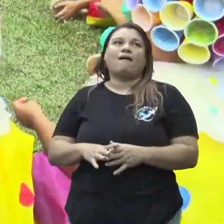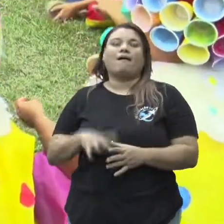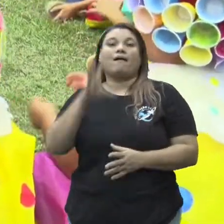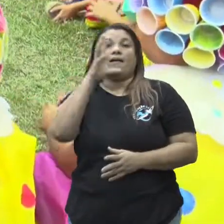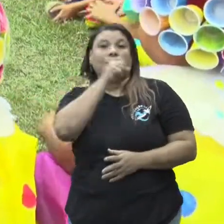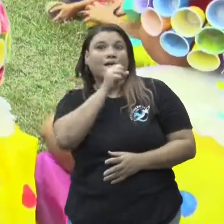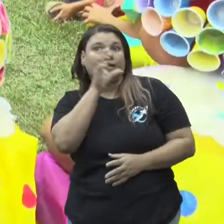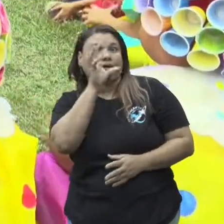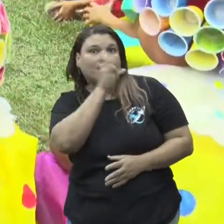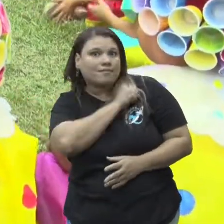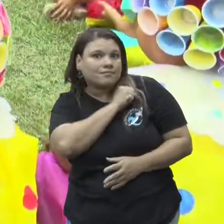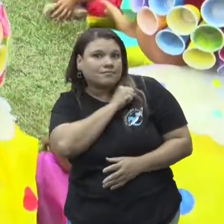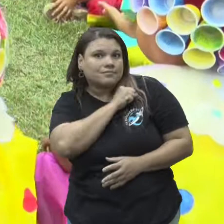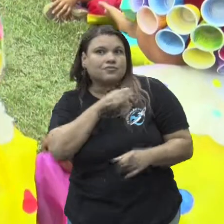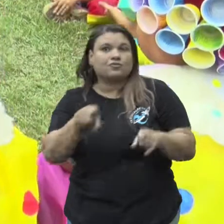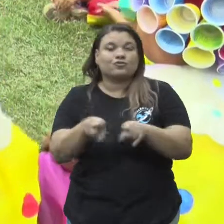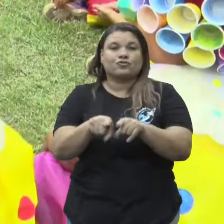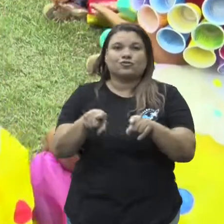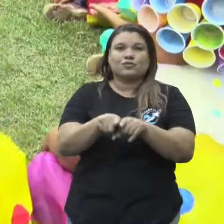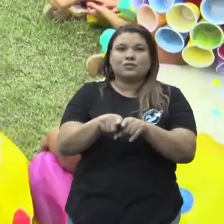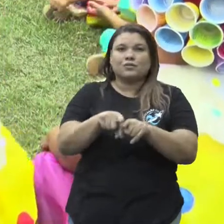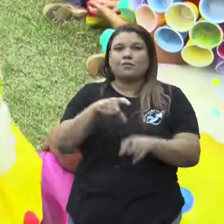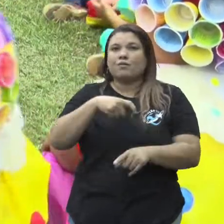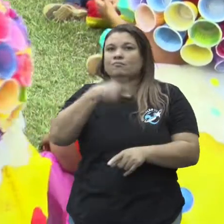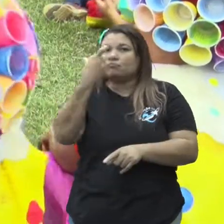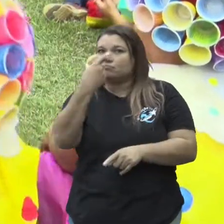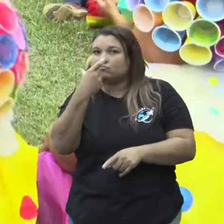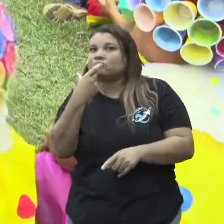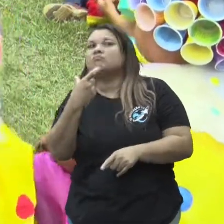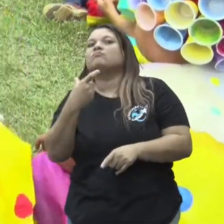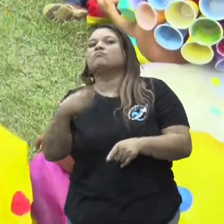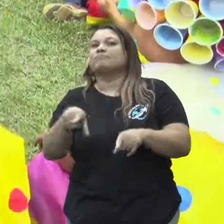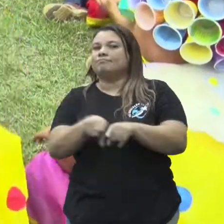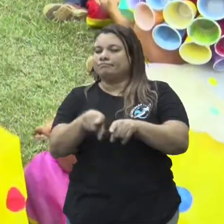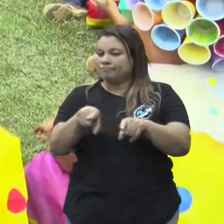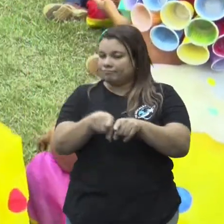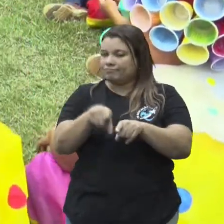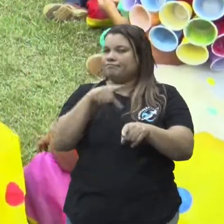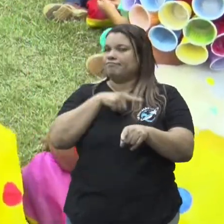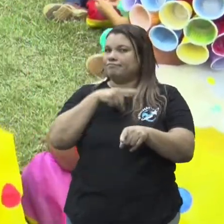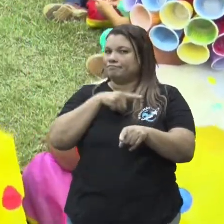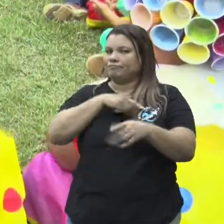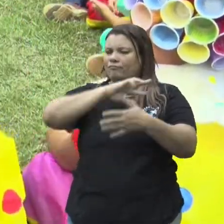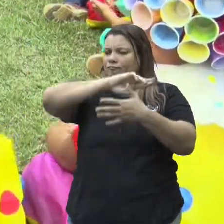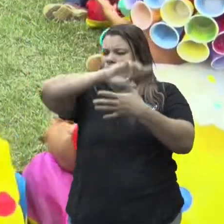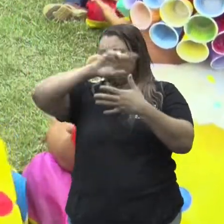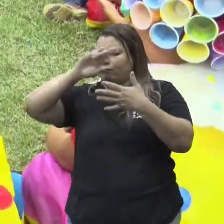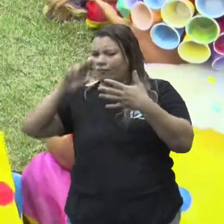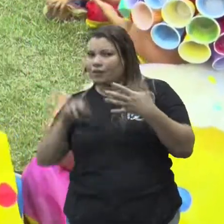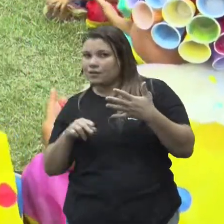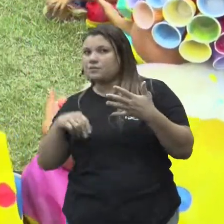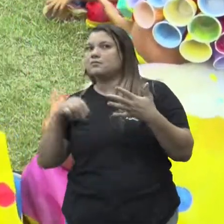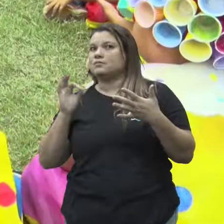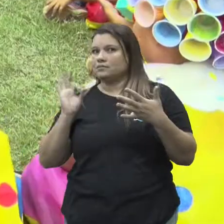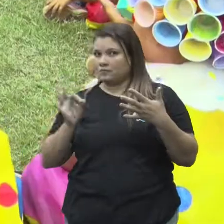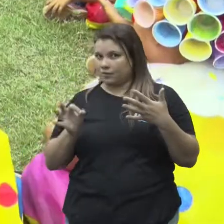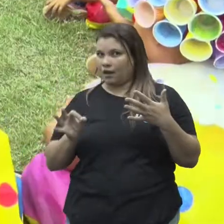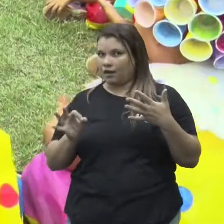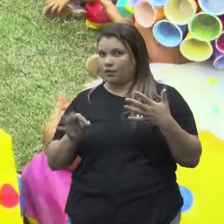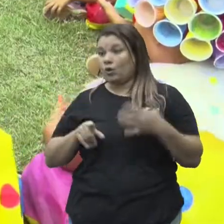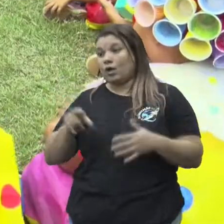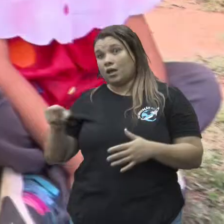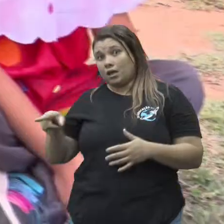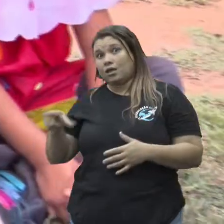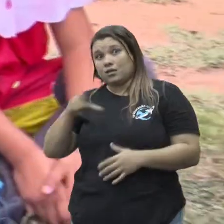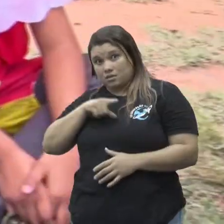Laranja. Isso mesmo. Então tem um monte de frutas que a gente conhece e tem aqui no Recanto dos Sonhos. E